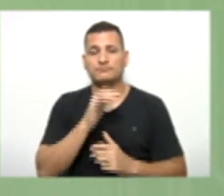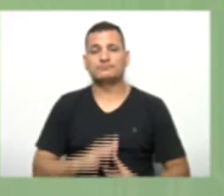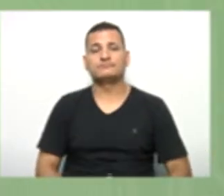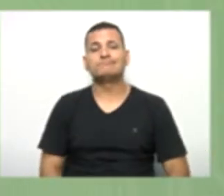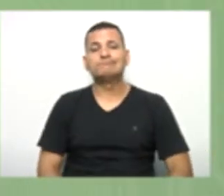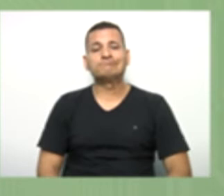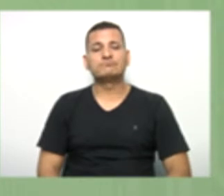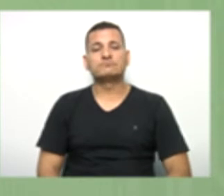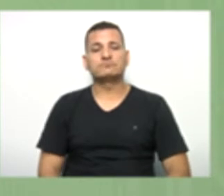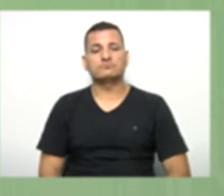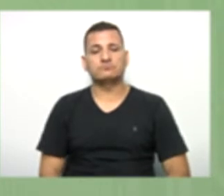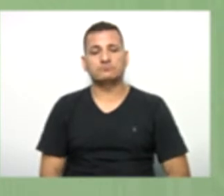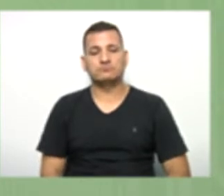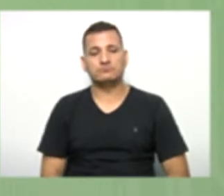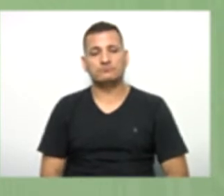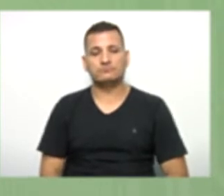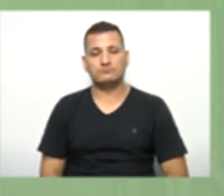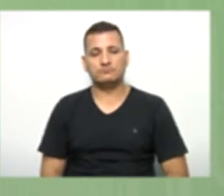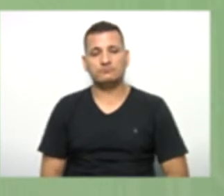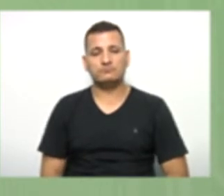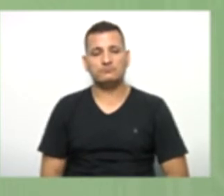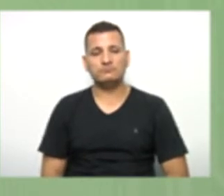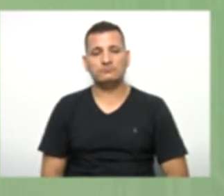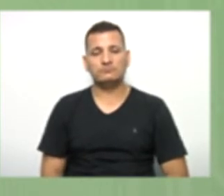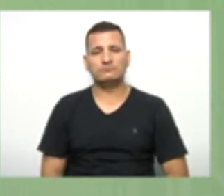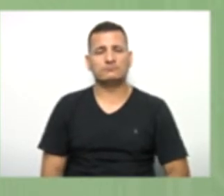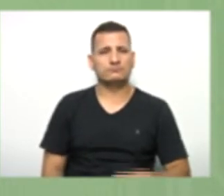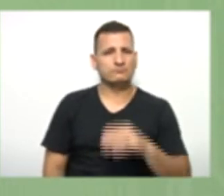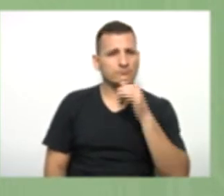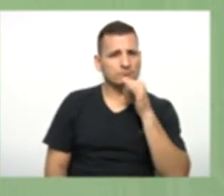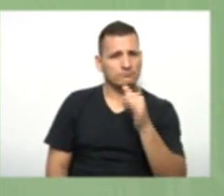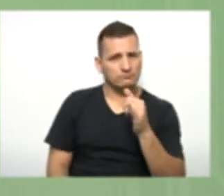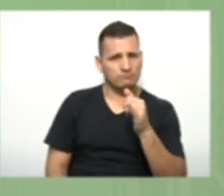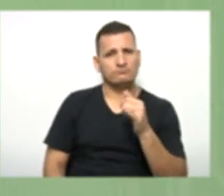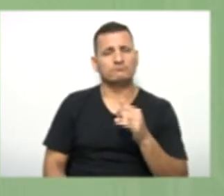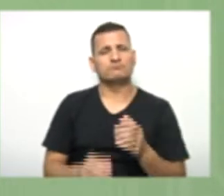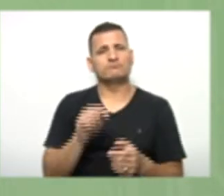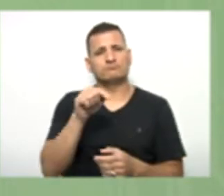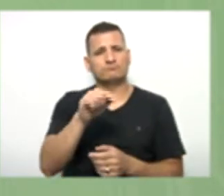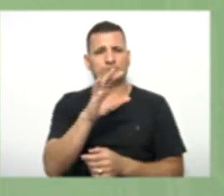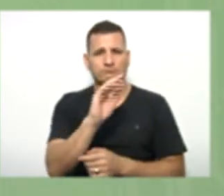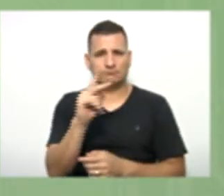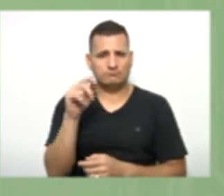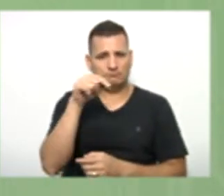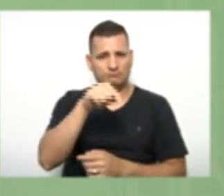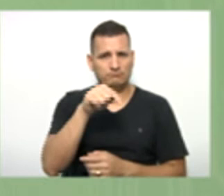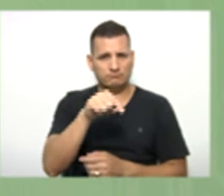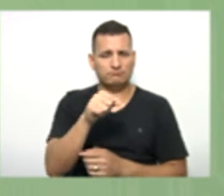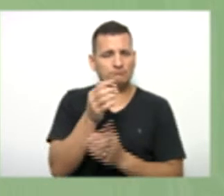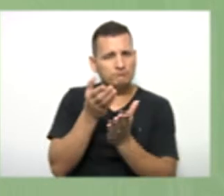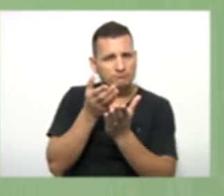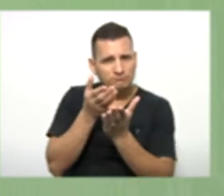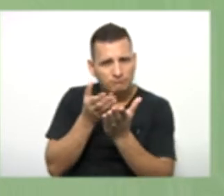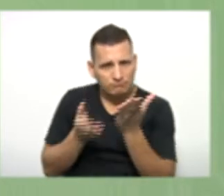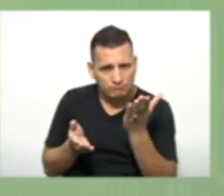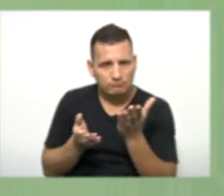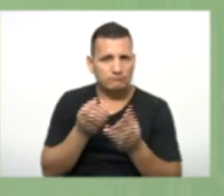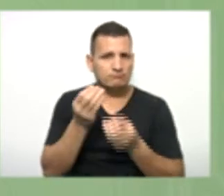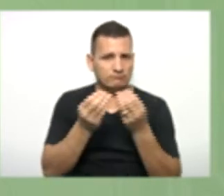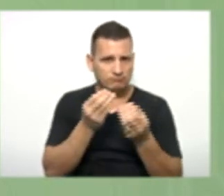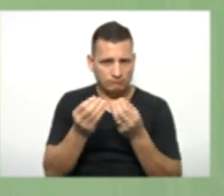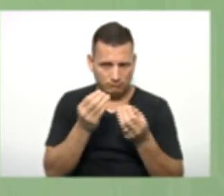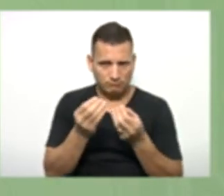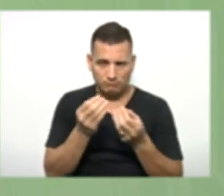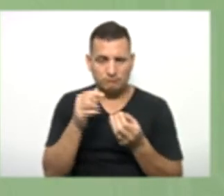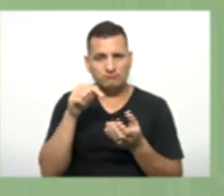Continuando. As perdas apuradas no exercício não cobertas pela reserva legal serão rateadas entre os